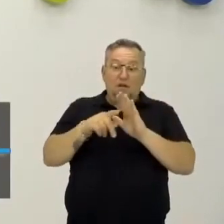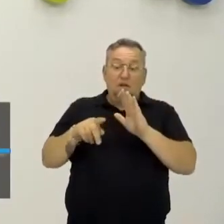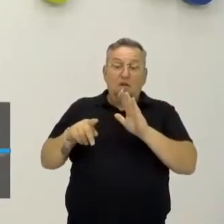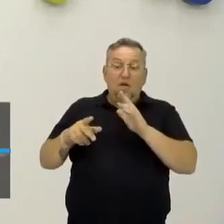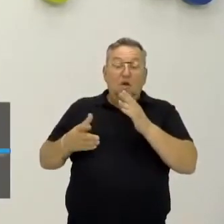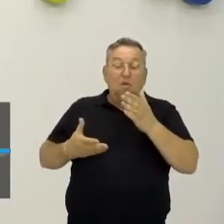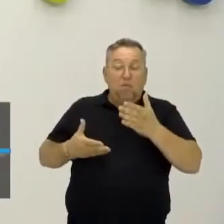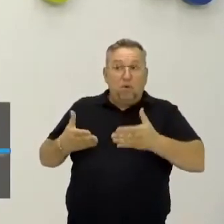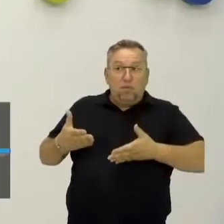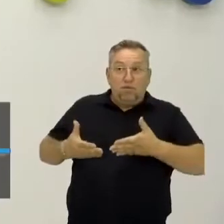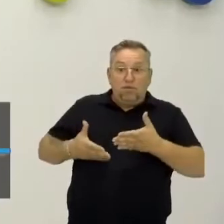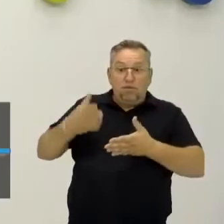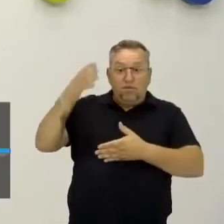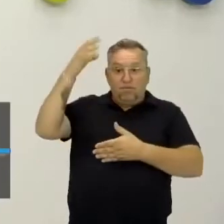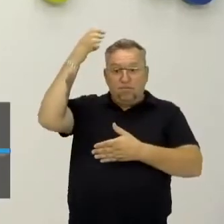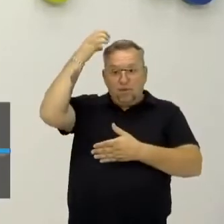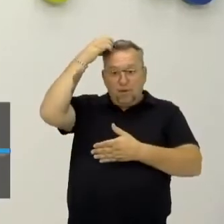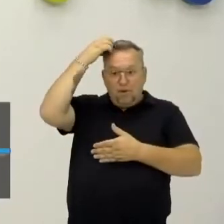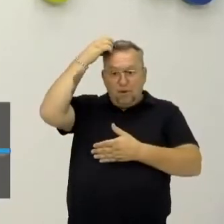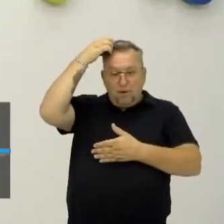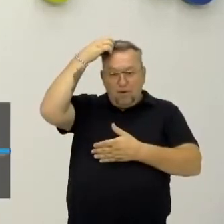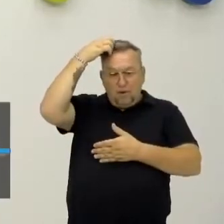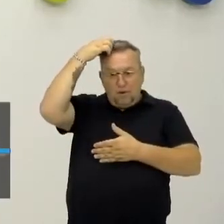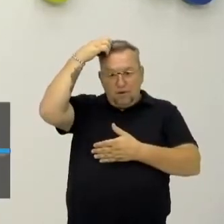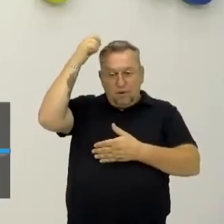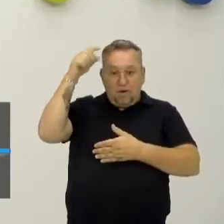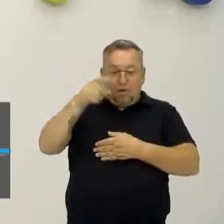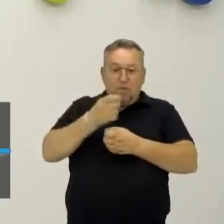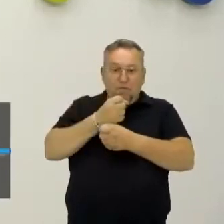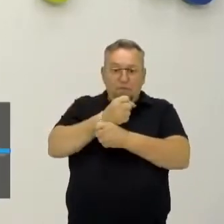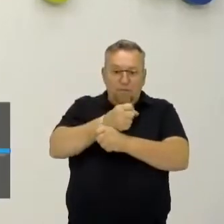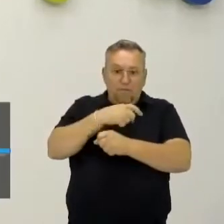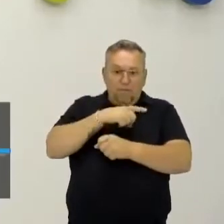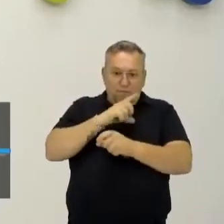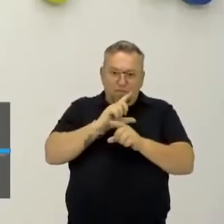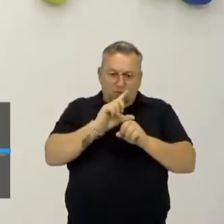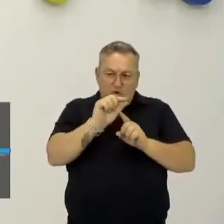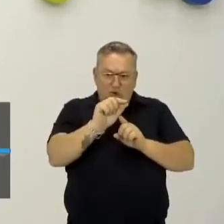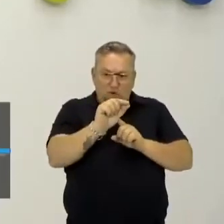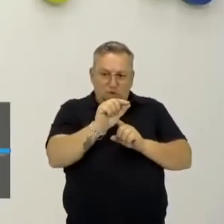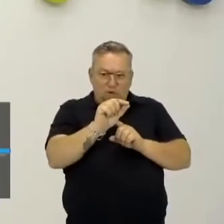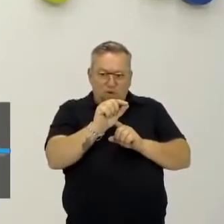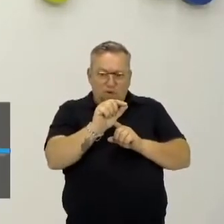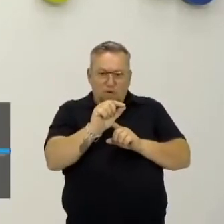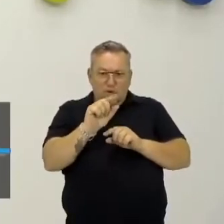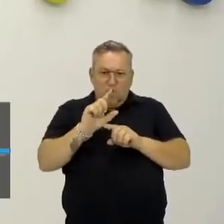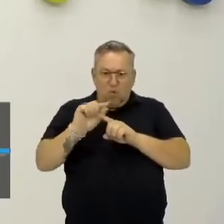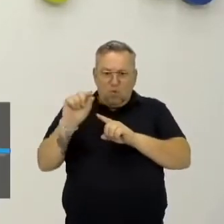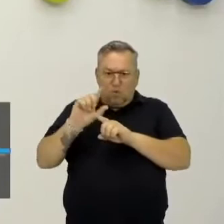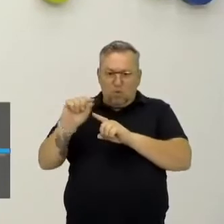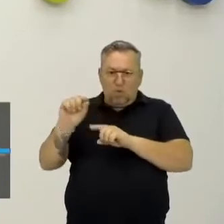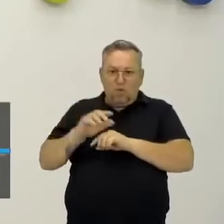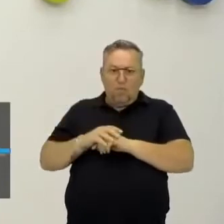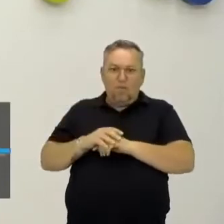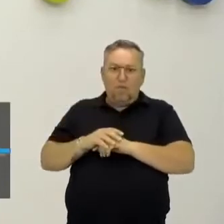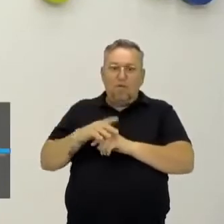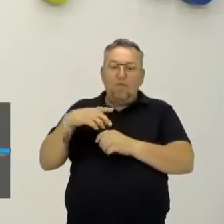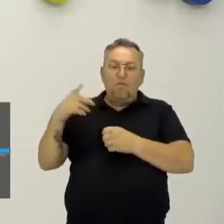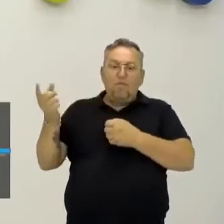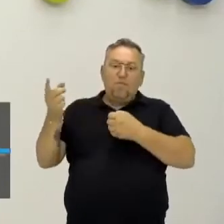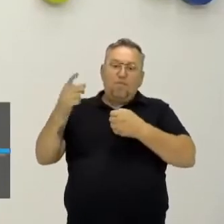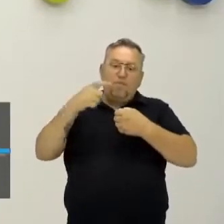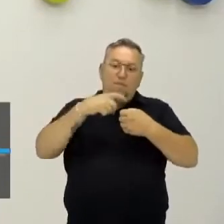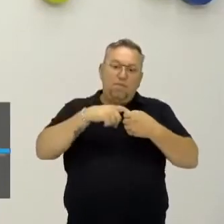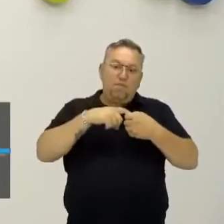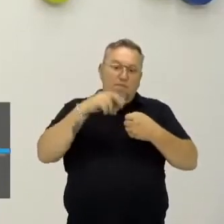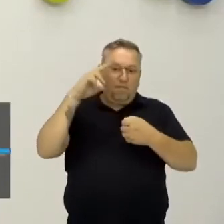da coroa. E aqueles escravizados que estavam lá fugidos, que era a imensa maioria, eles tinham que voltar para os